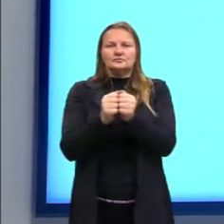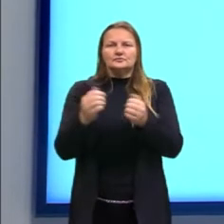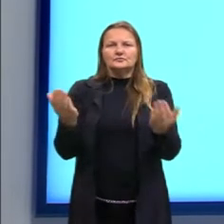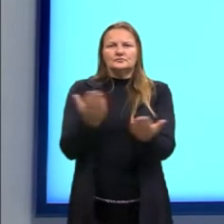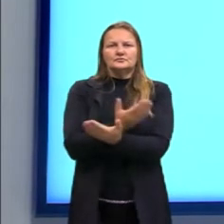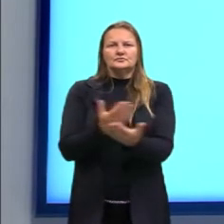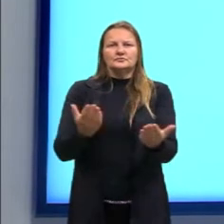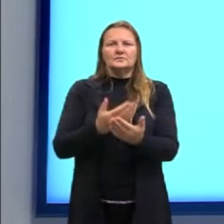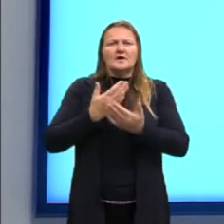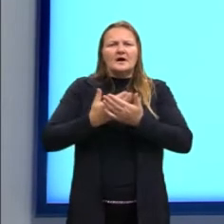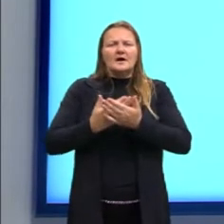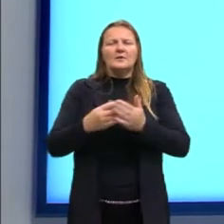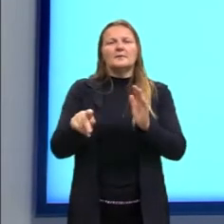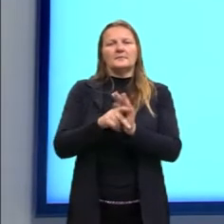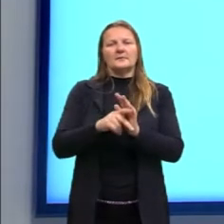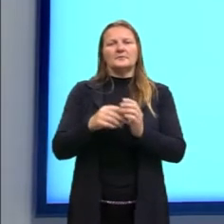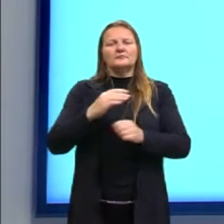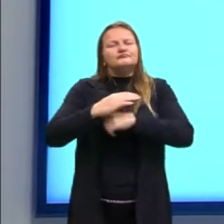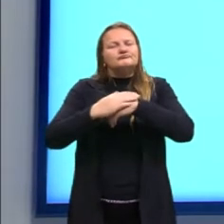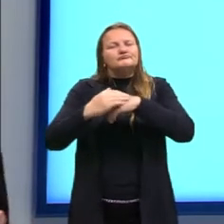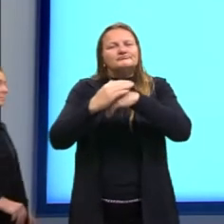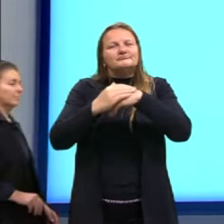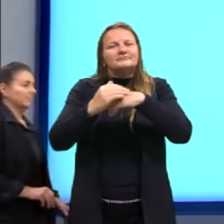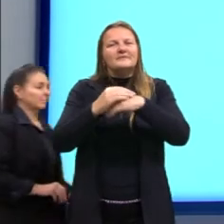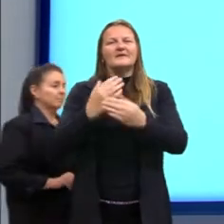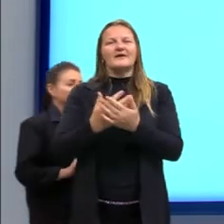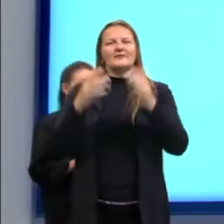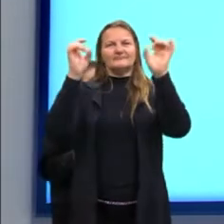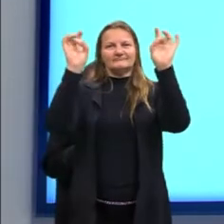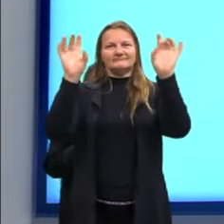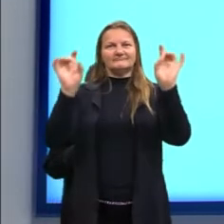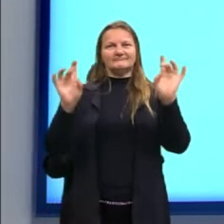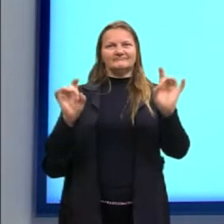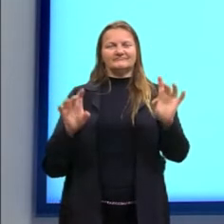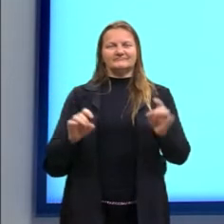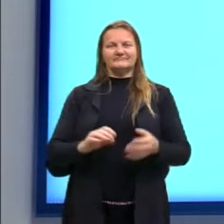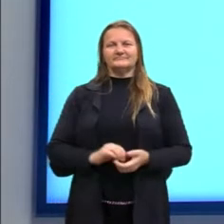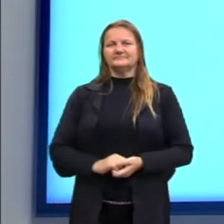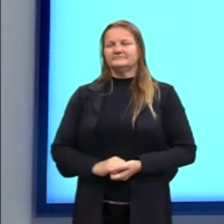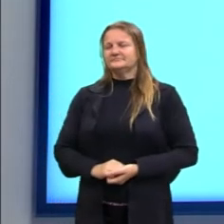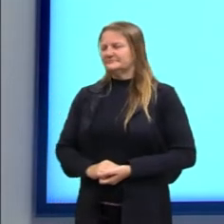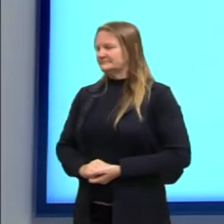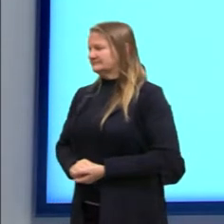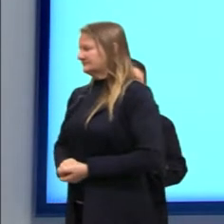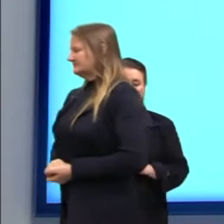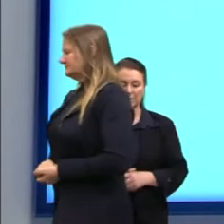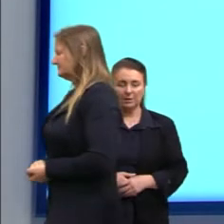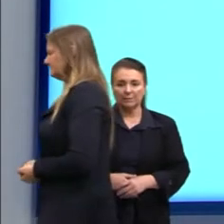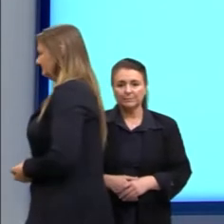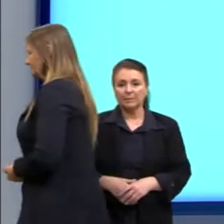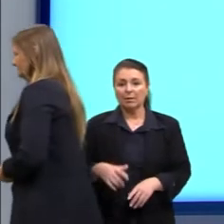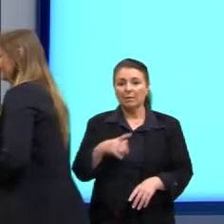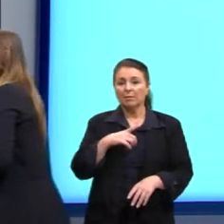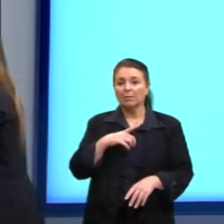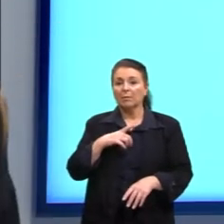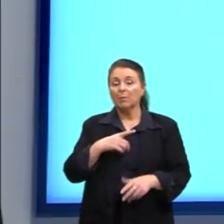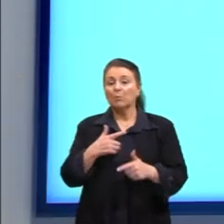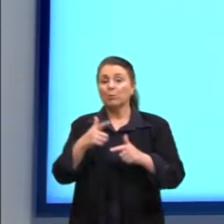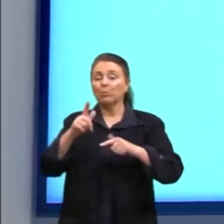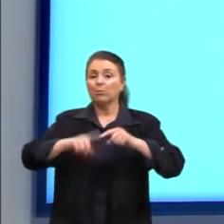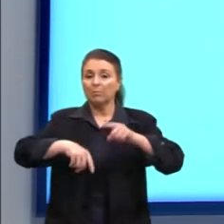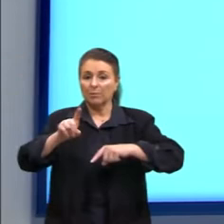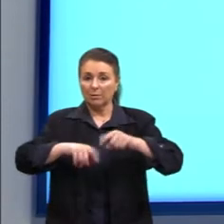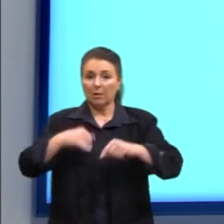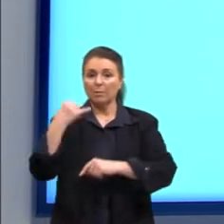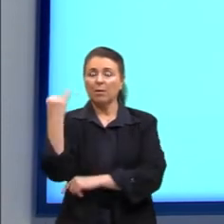aula assim que eu trago com bastante carinho, porque ela é bem rica de material. Então é bacana assim, bastante